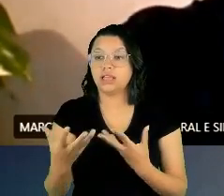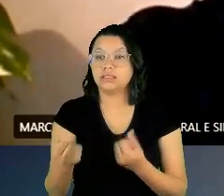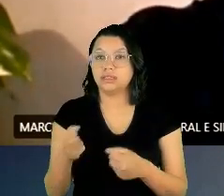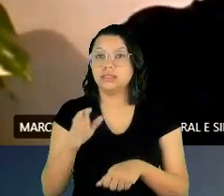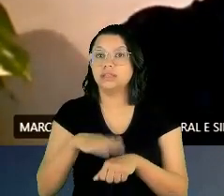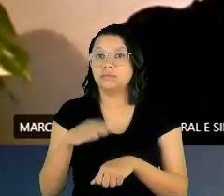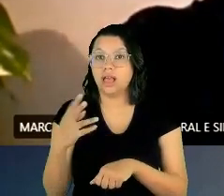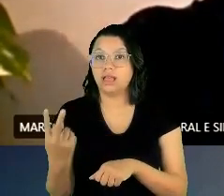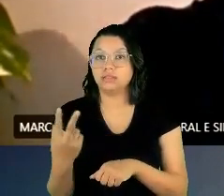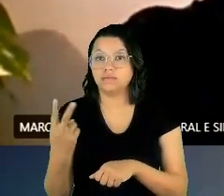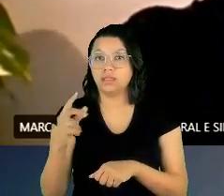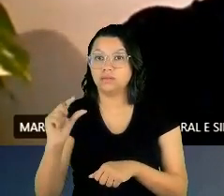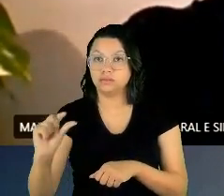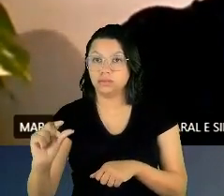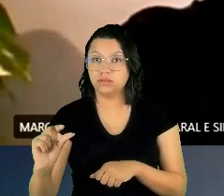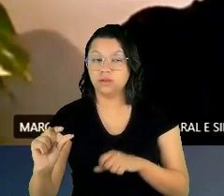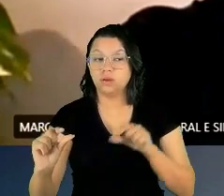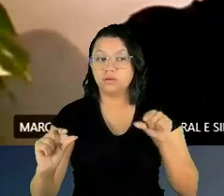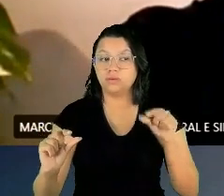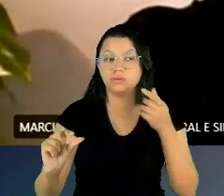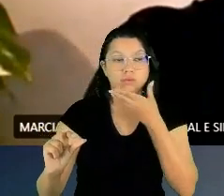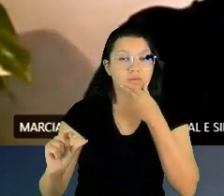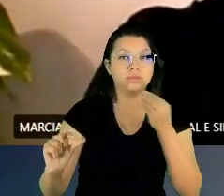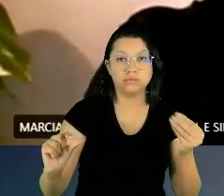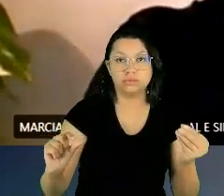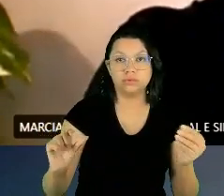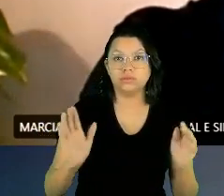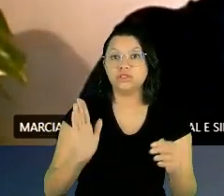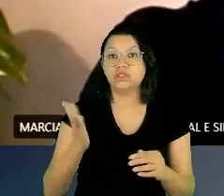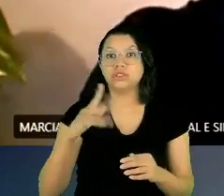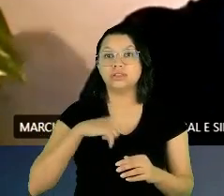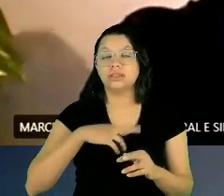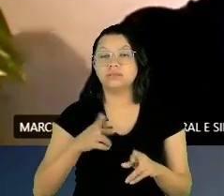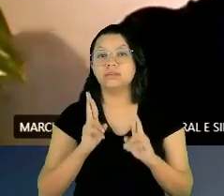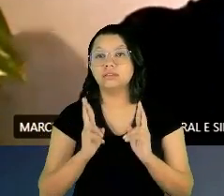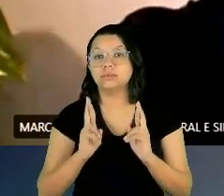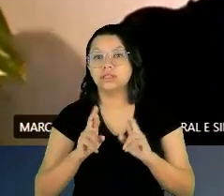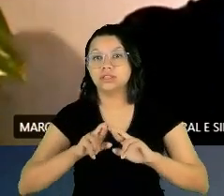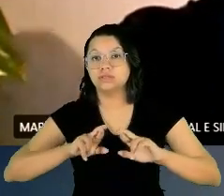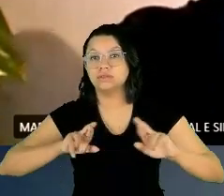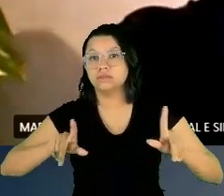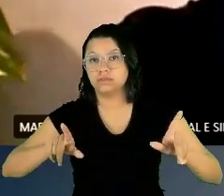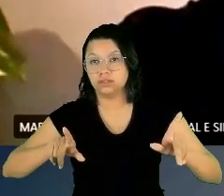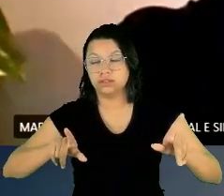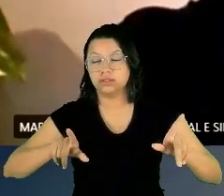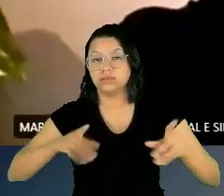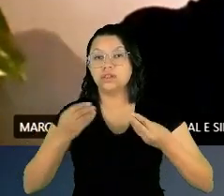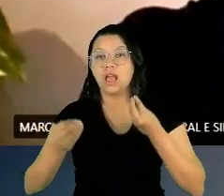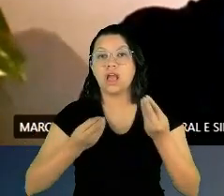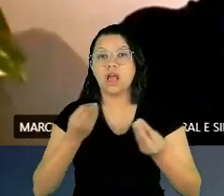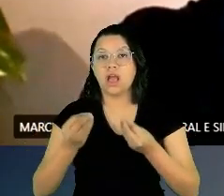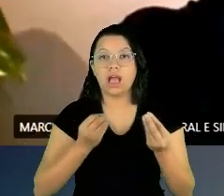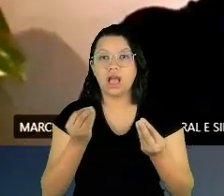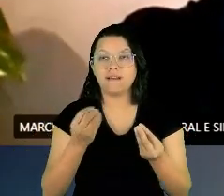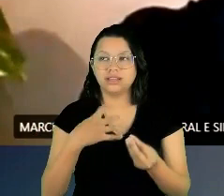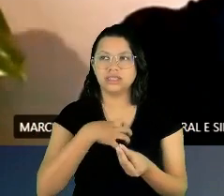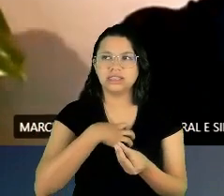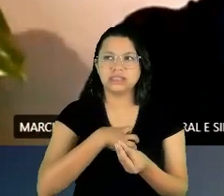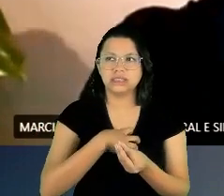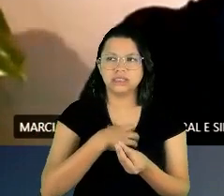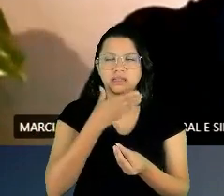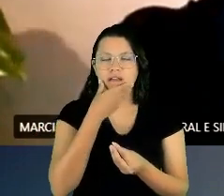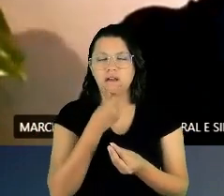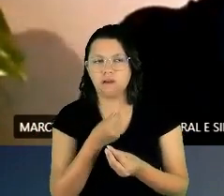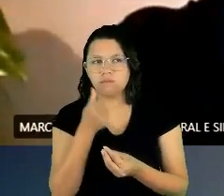aceitam mais facilmente, né, valores menores do que os homens. Então, já tem uma expectativa de diferença de